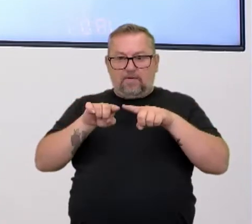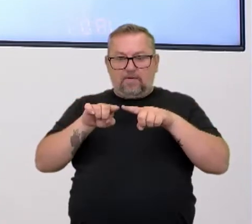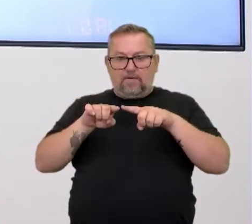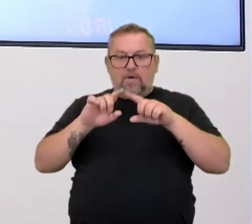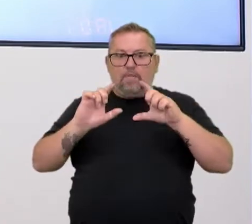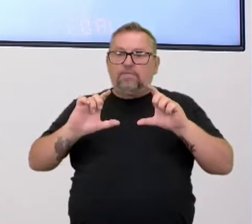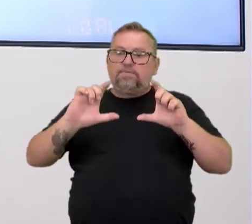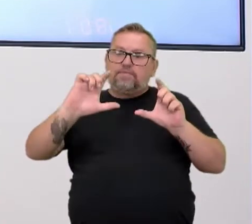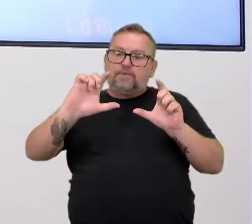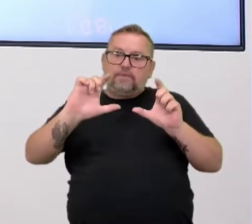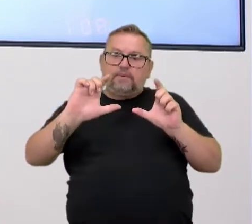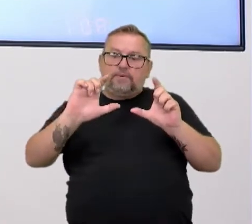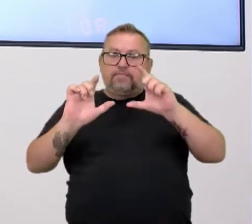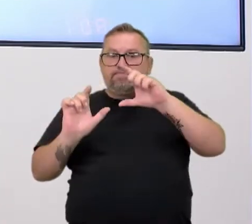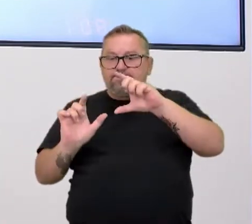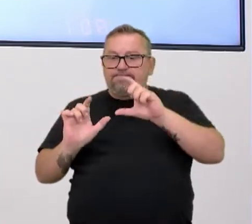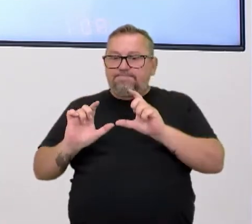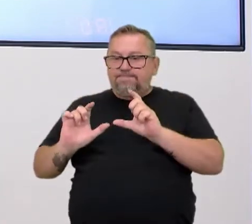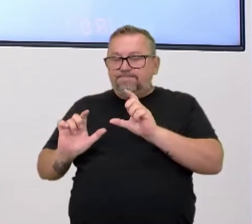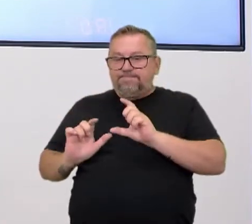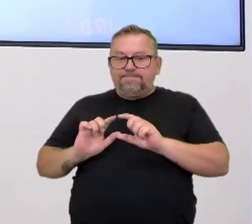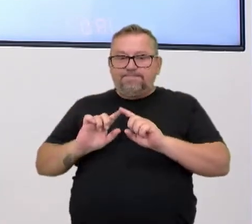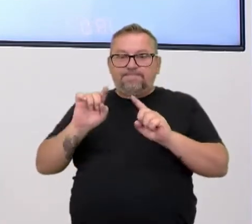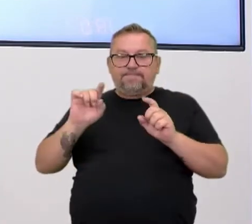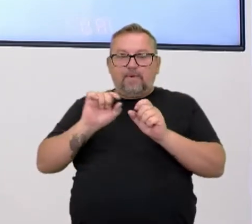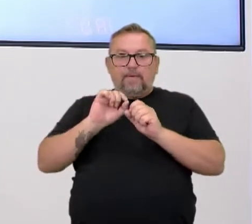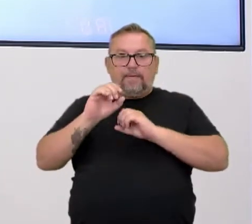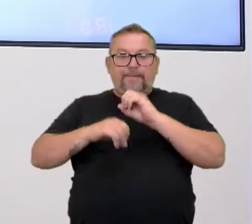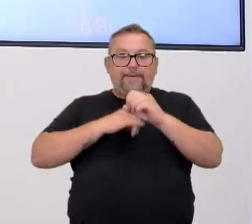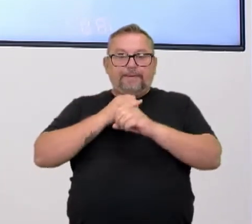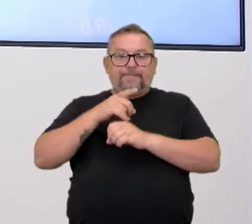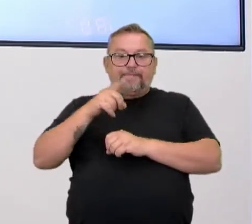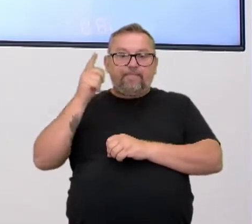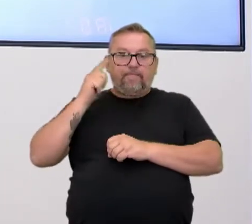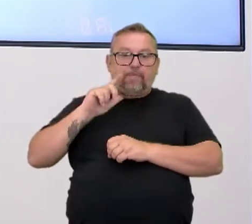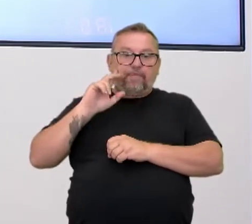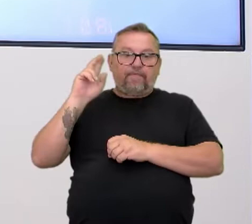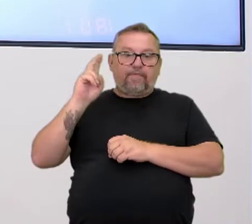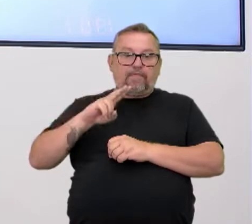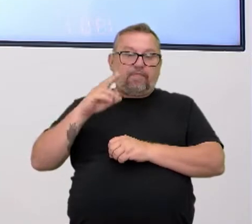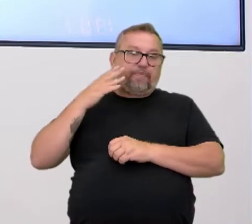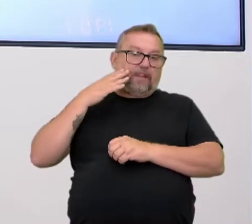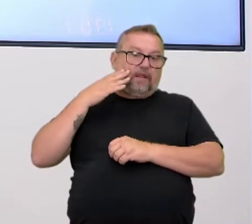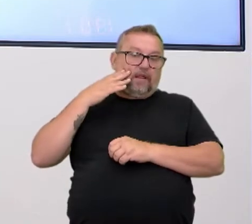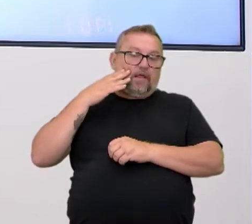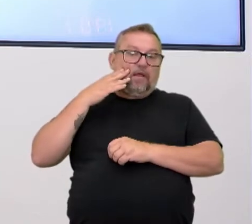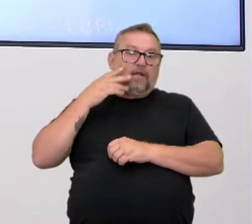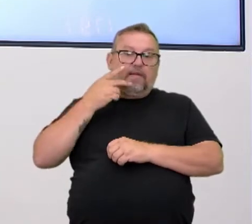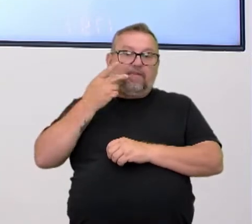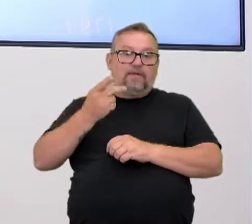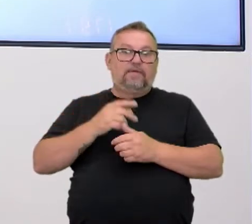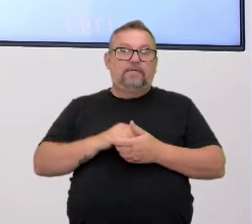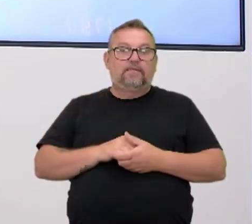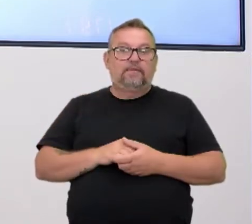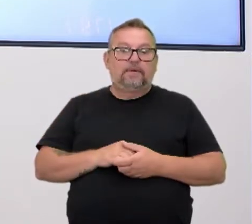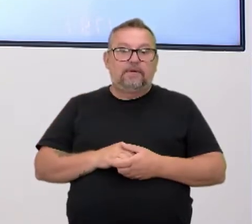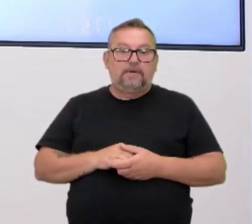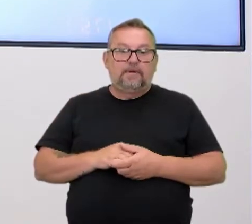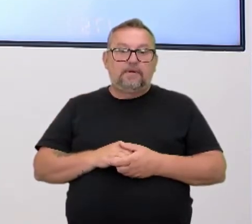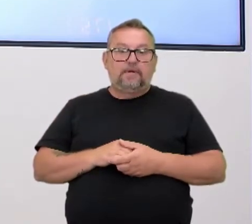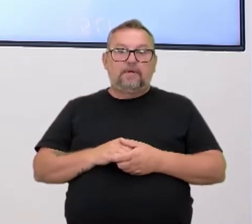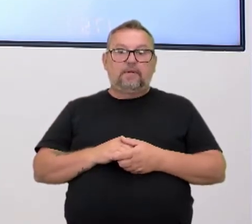uma figura, também na internet, desde que você bata o olho e saiba do que está falando. Pode ser